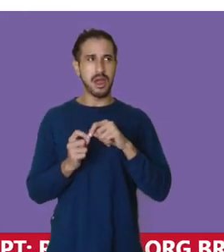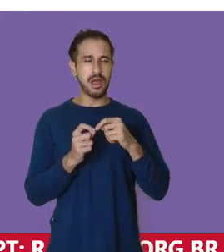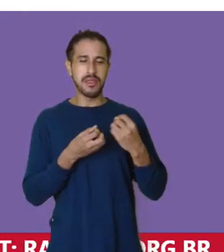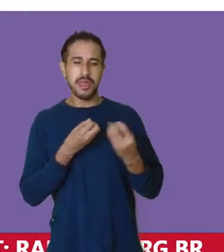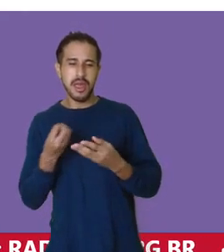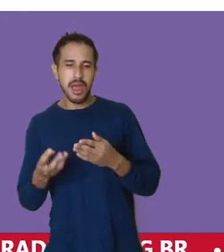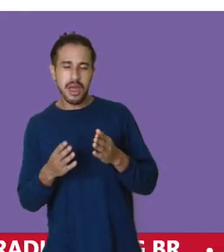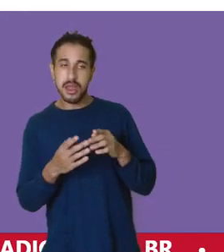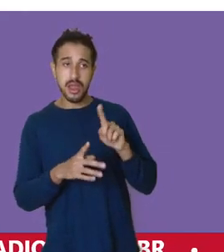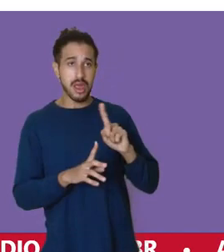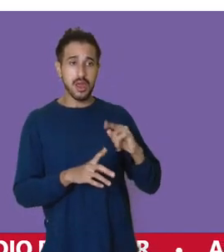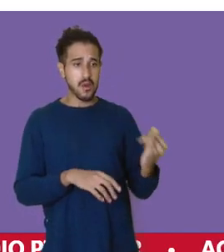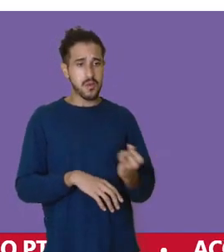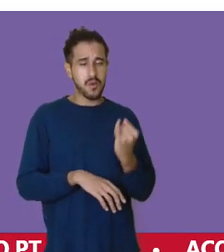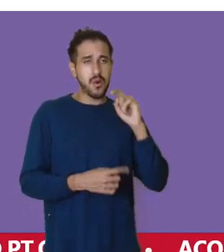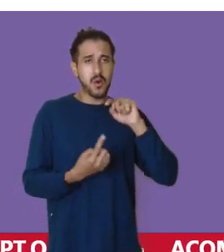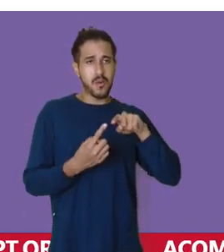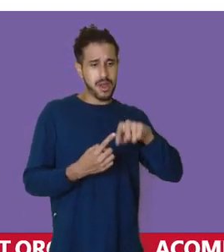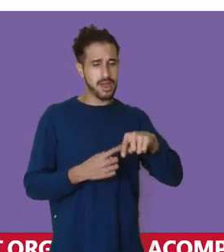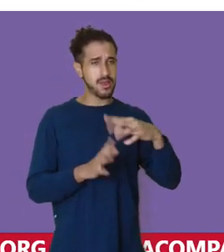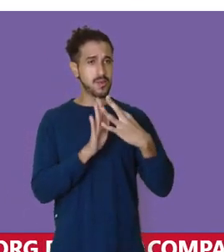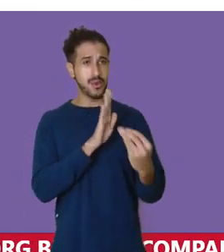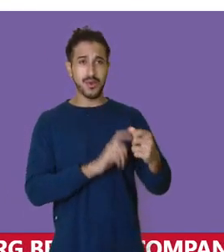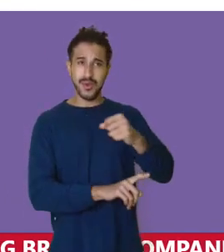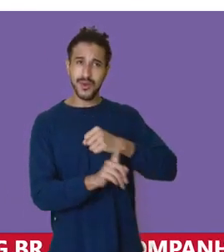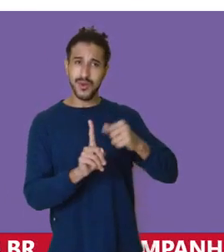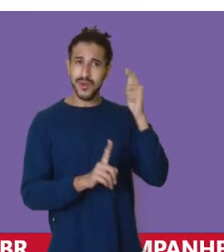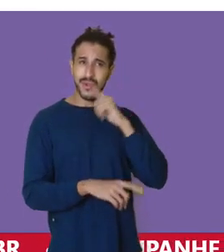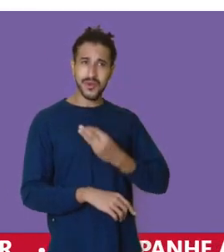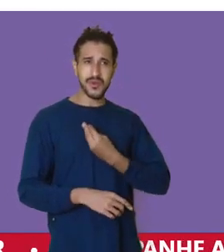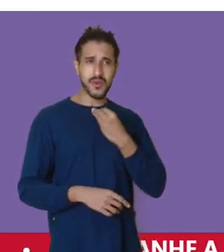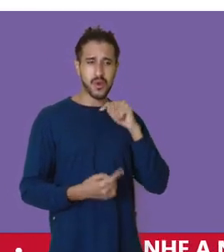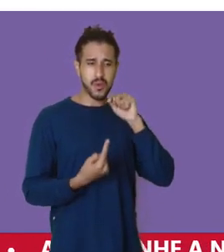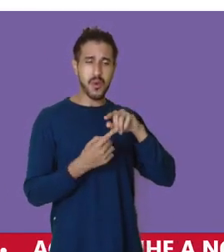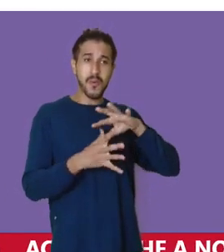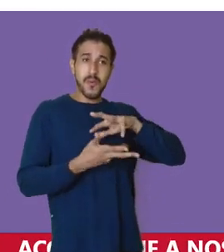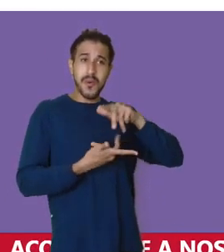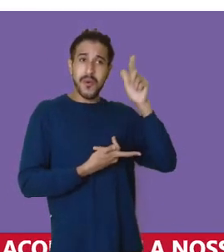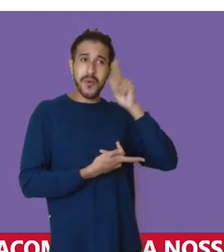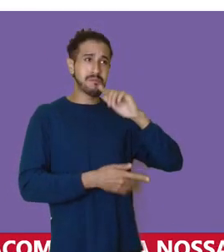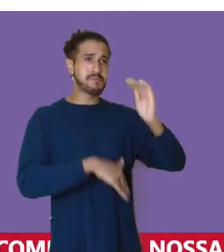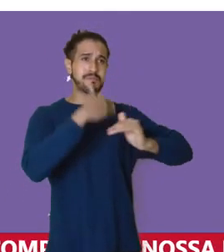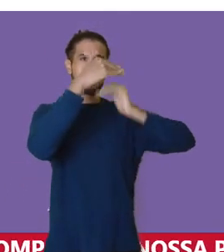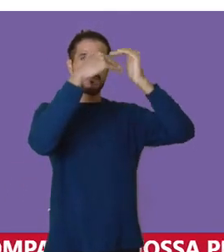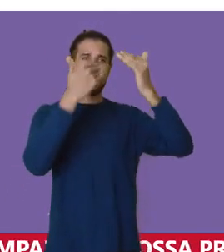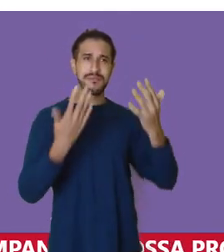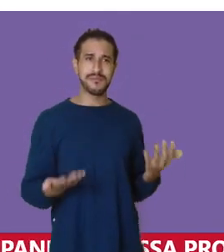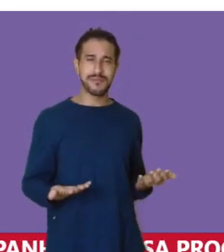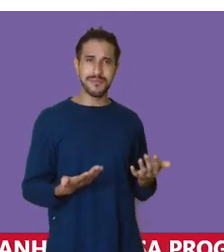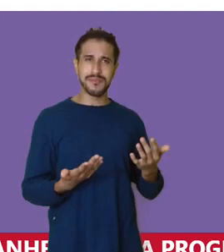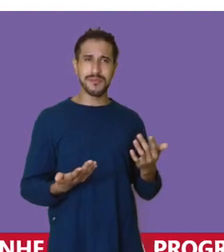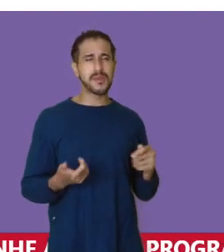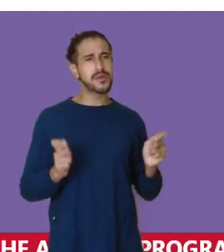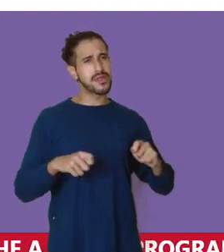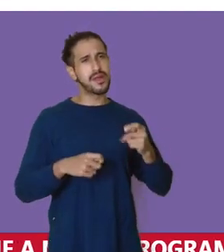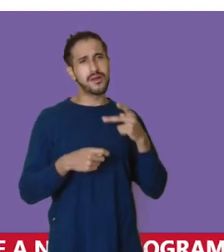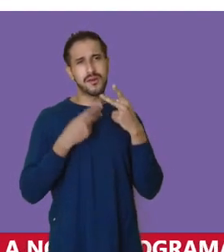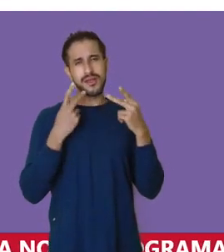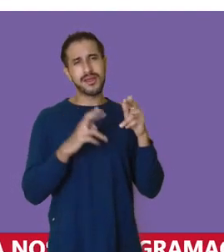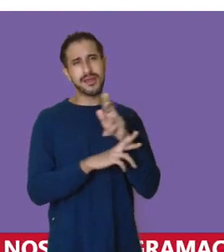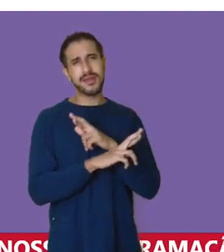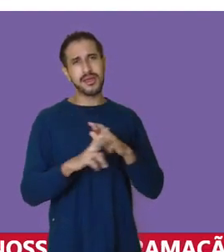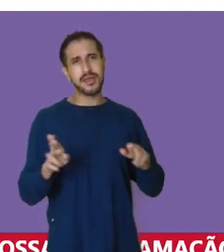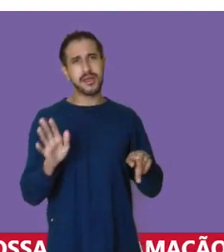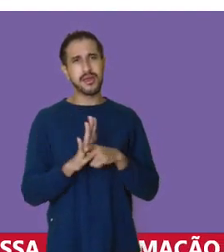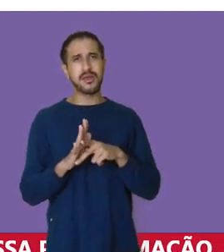nós. É uma necessidade para que esta sociedade viva, para que este mundo consiga avançar. Eu poderia aqui fazer relações